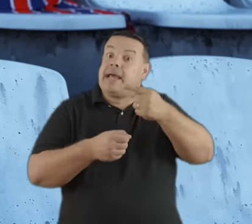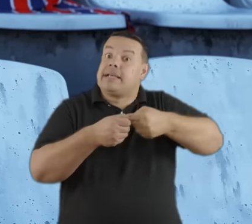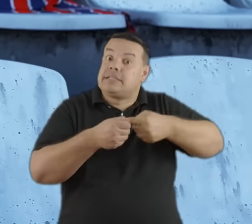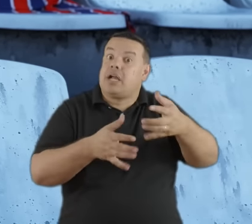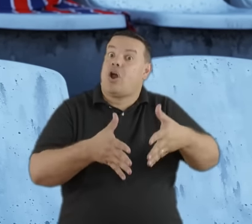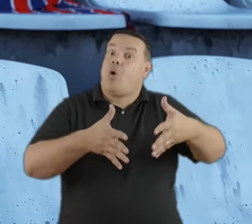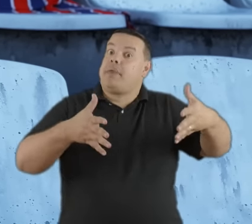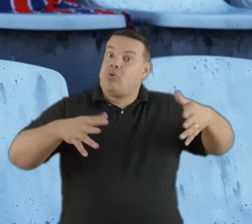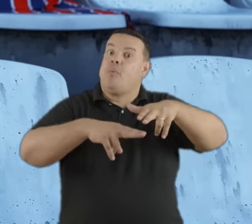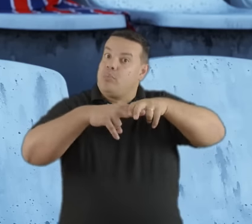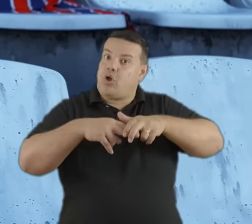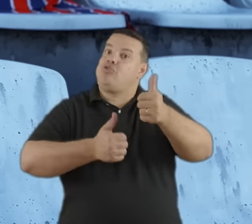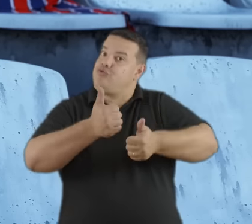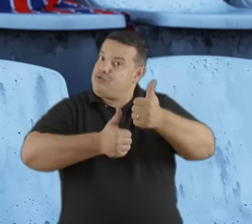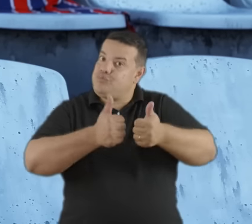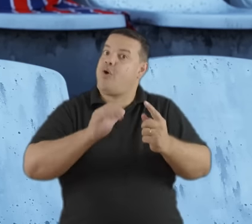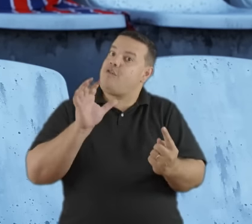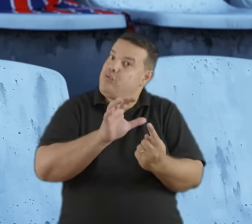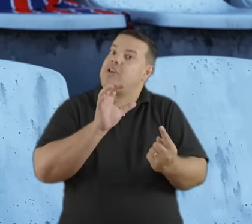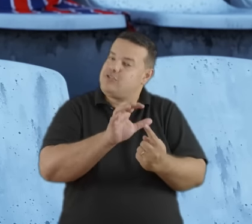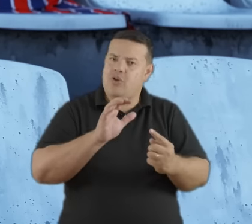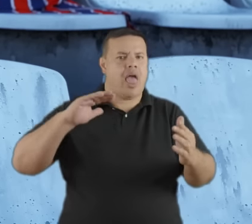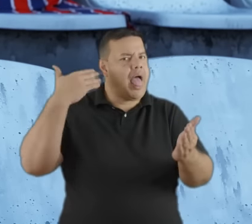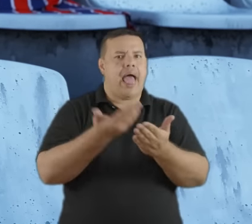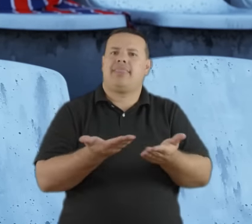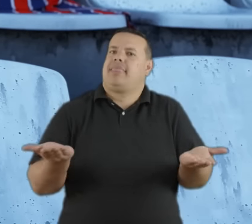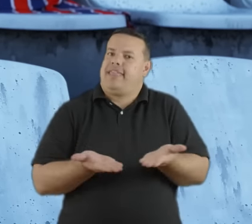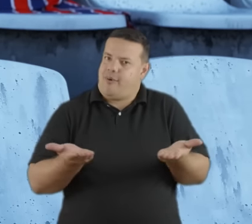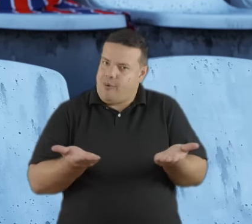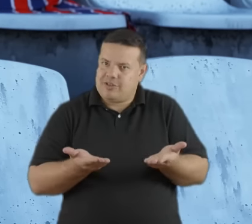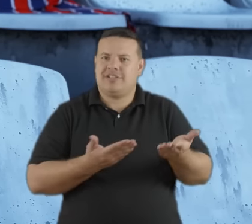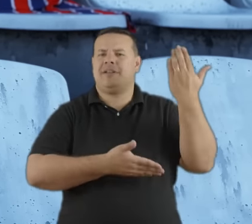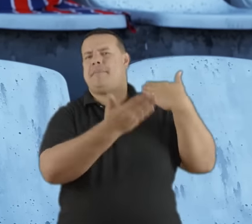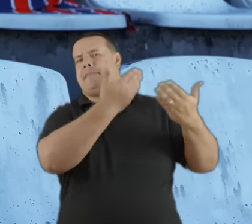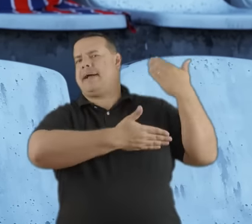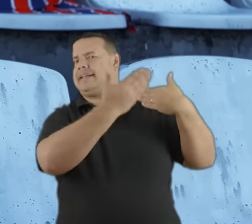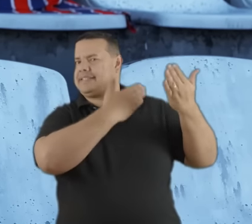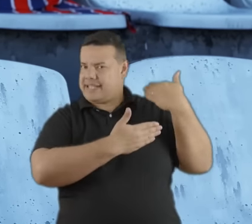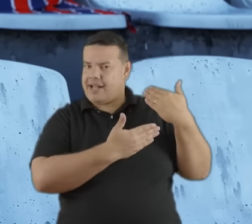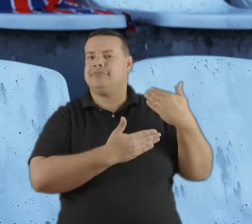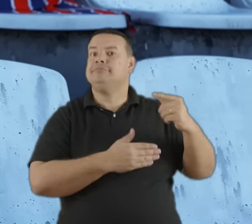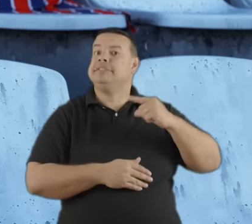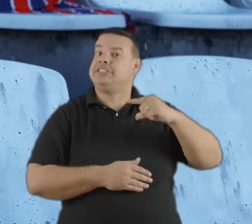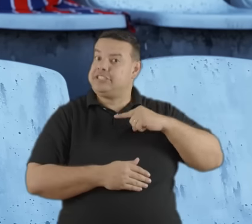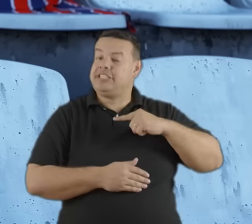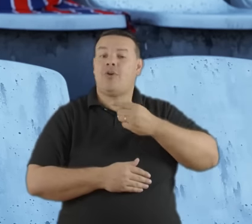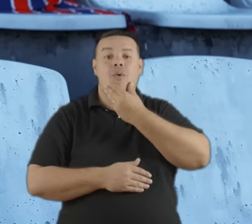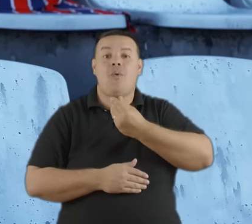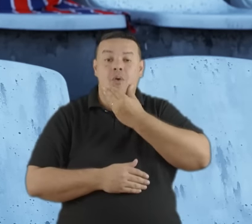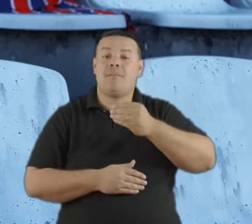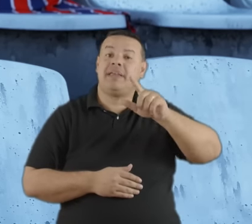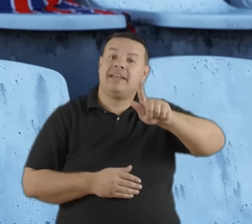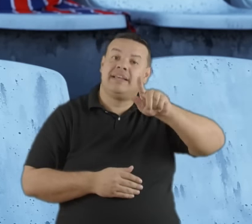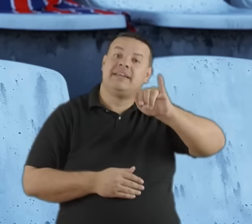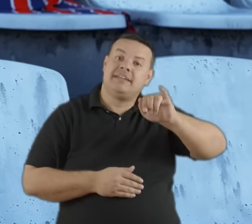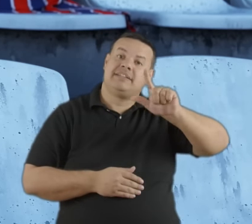do futebol, né? O futebol ele influiu muito no que é Itabaiana hoje. A cidade de Itabaiana, né, com aquele logo, acho que foi